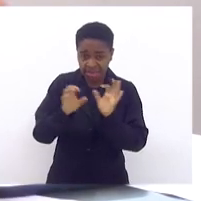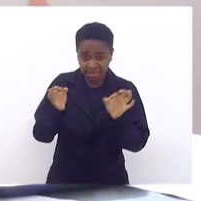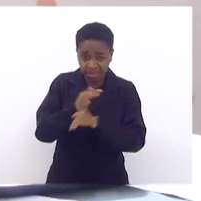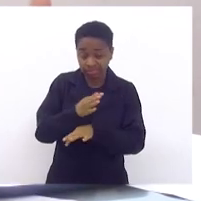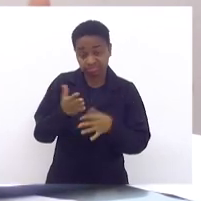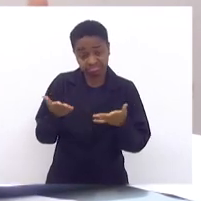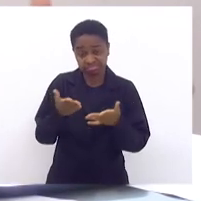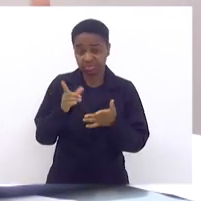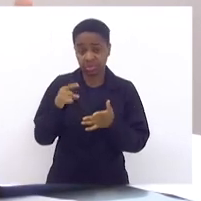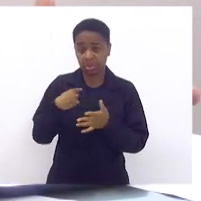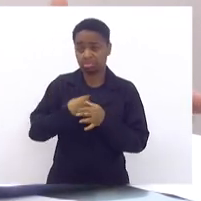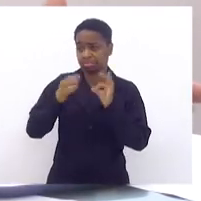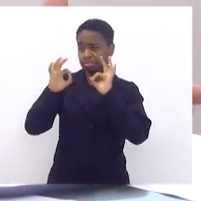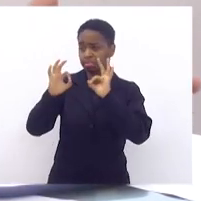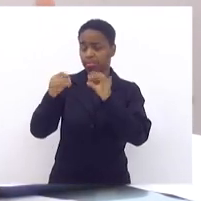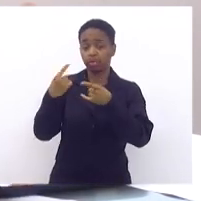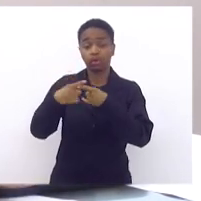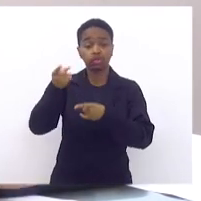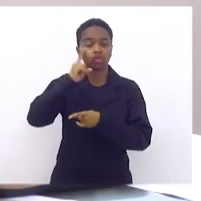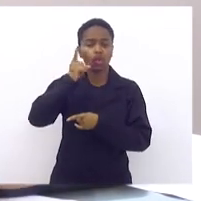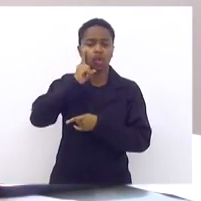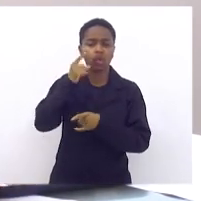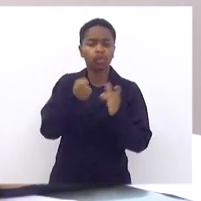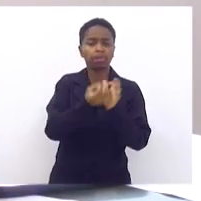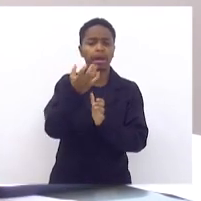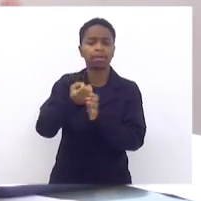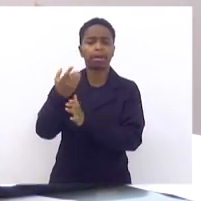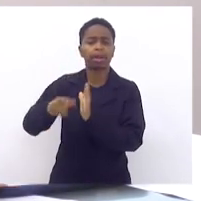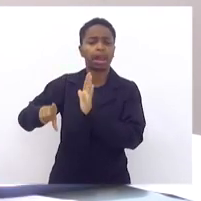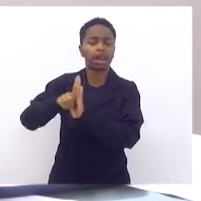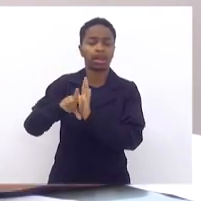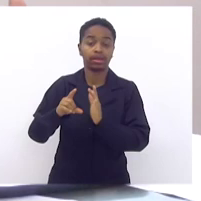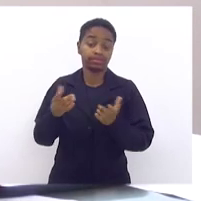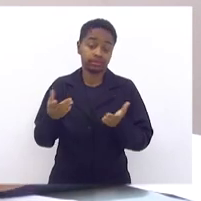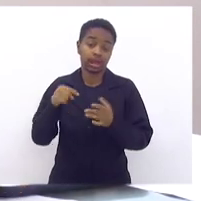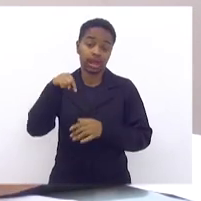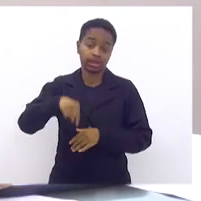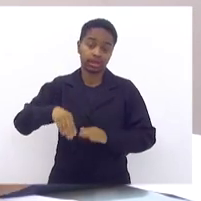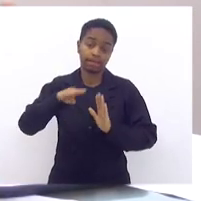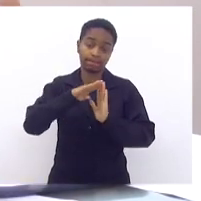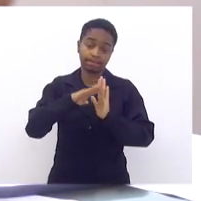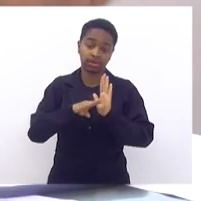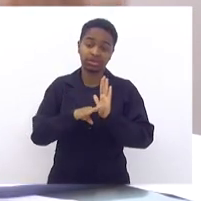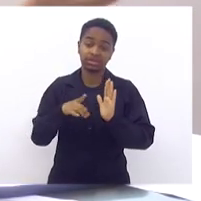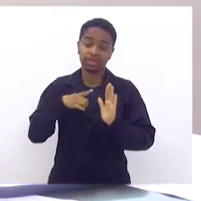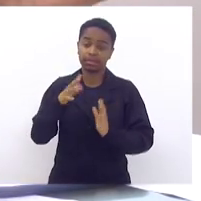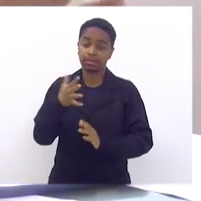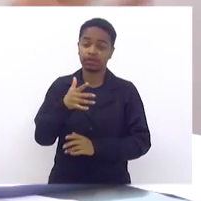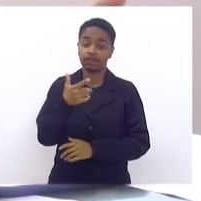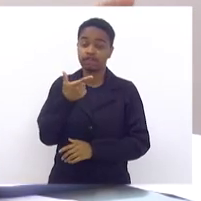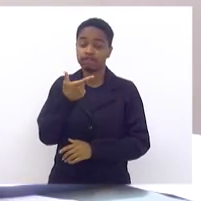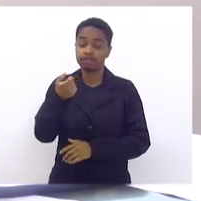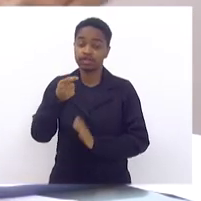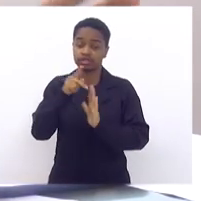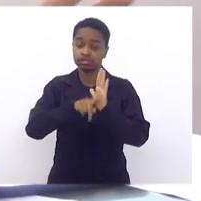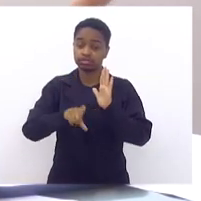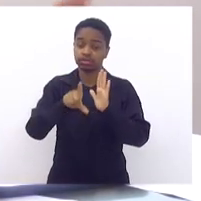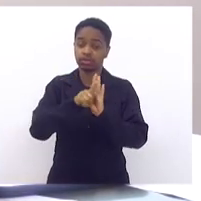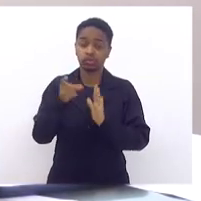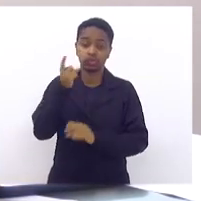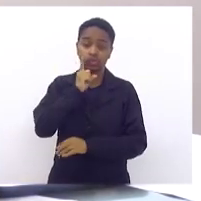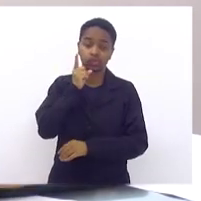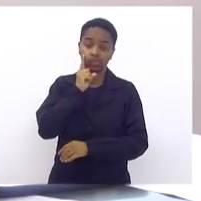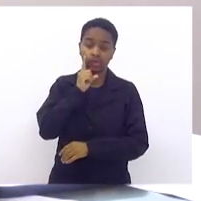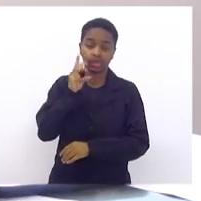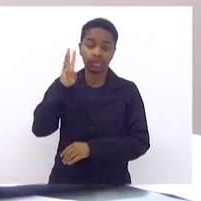leis todos os dias. Aqui as pautas, em geral, tem 20 PLs em pauta por dia,